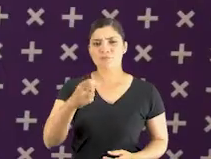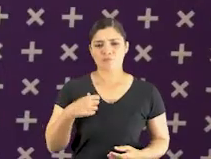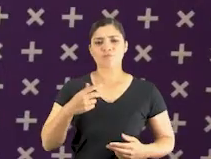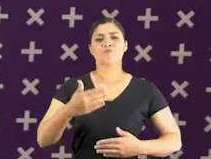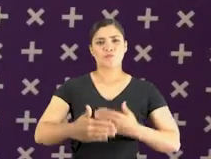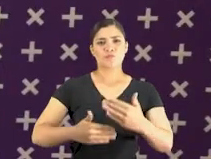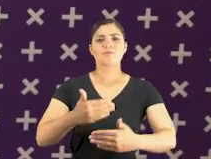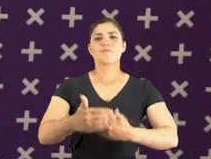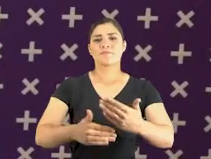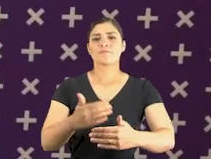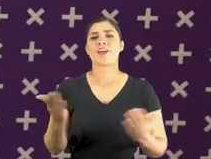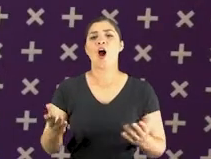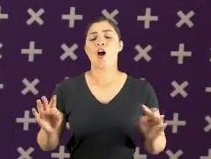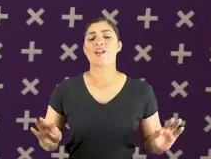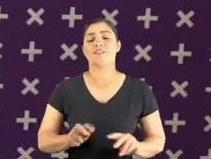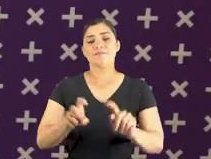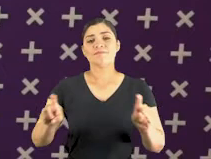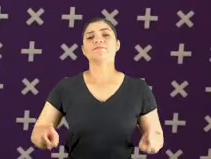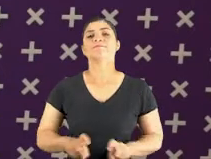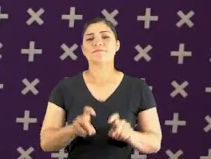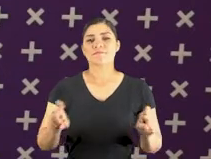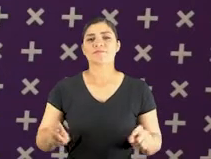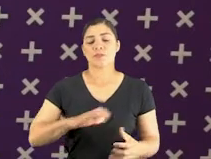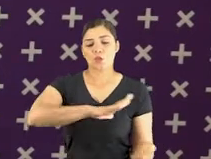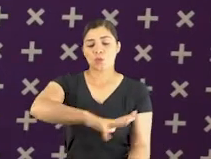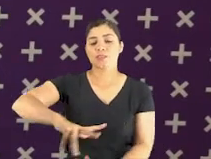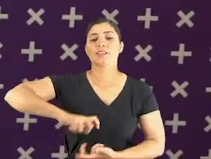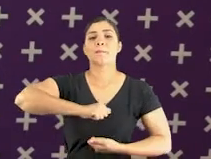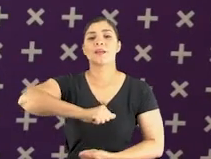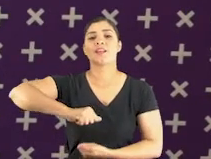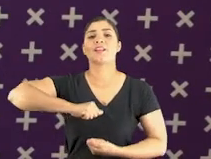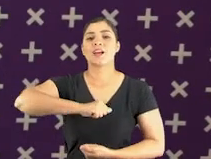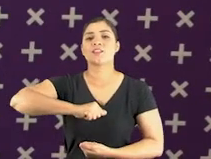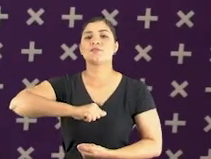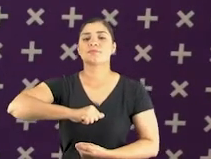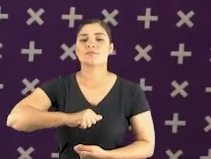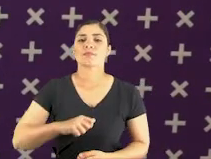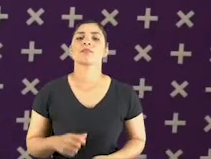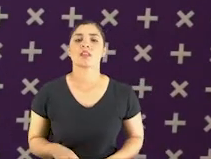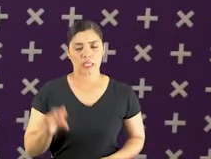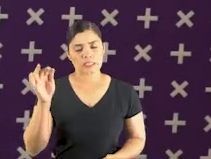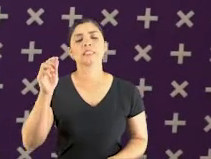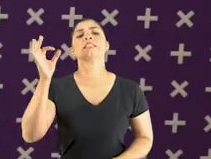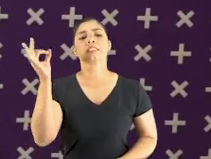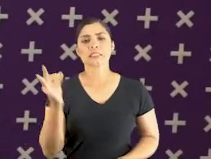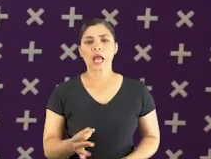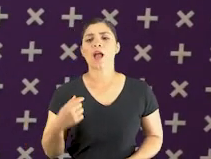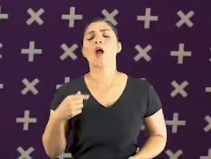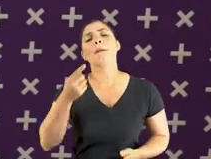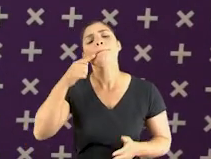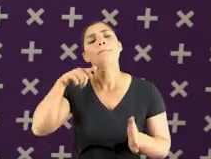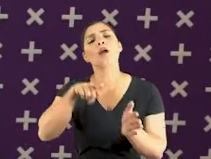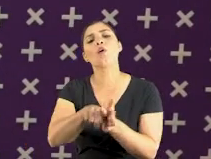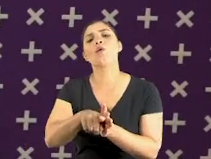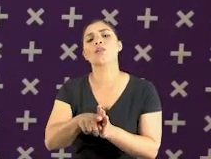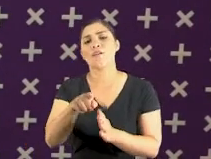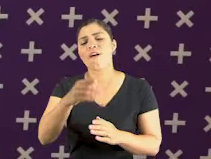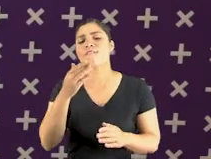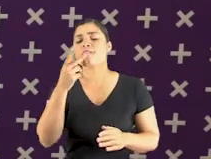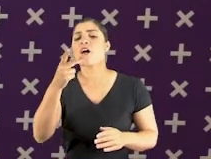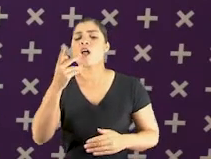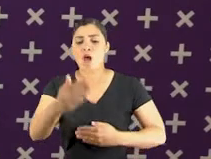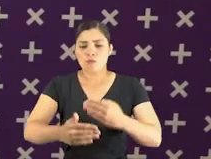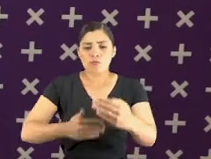tema de transformação digital e de sustentabilidade exatamente sobrinhas que agora quero te perguntar você fala em